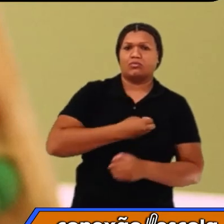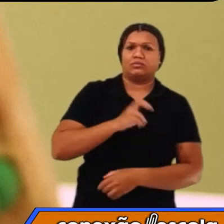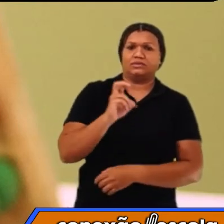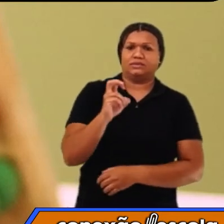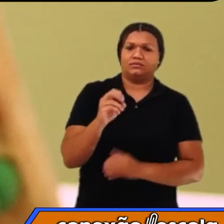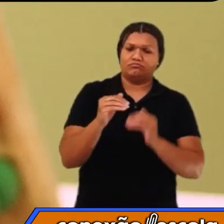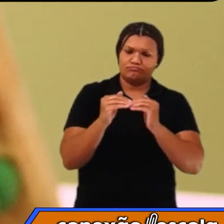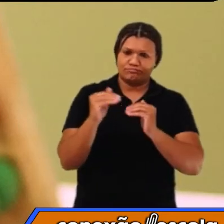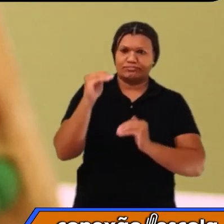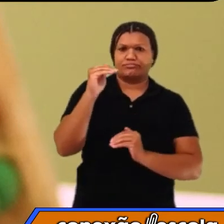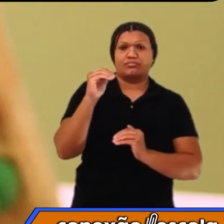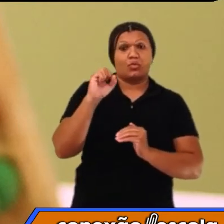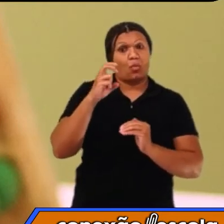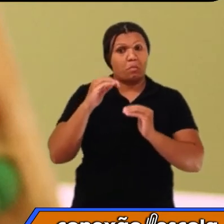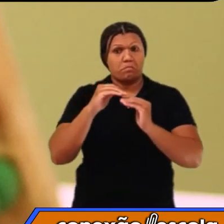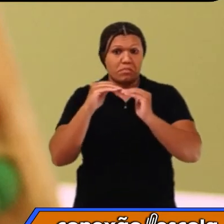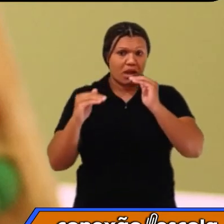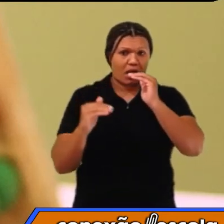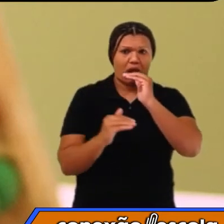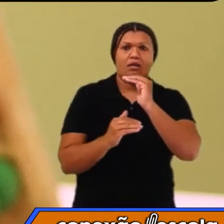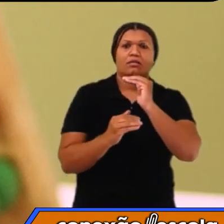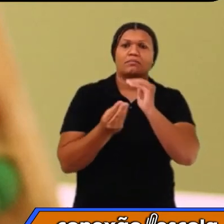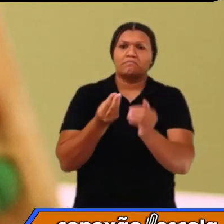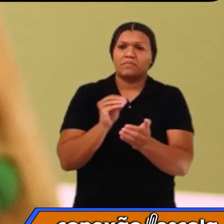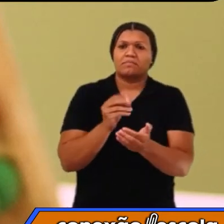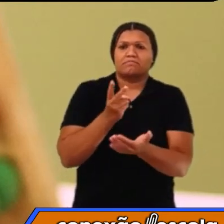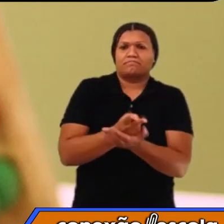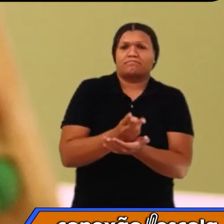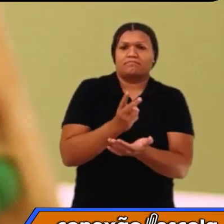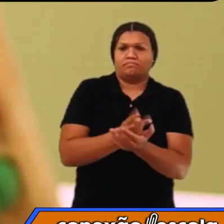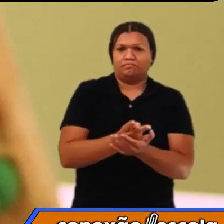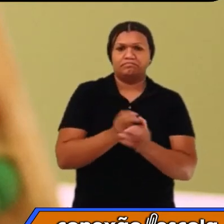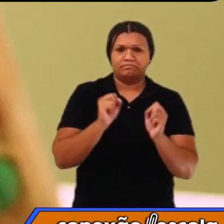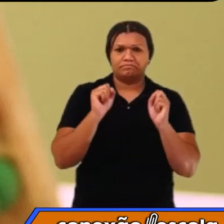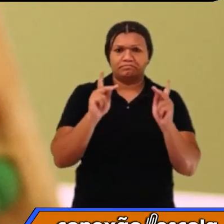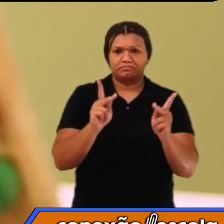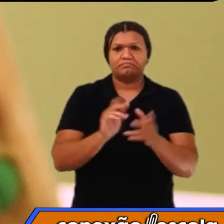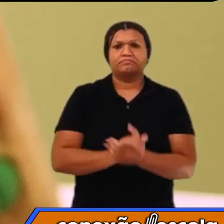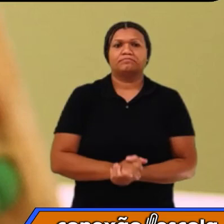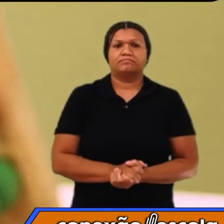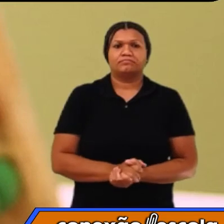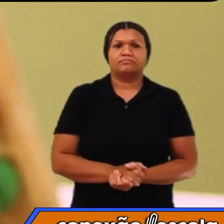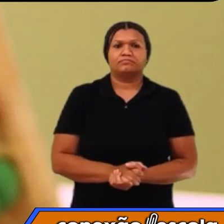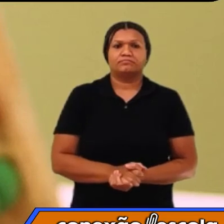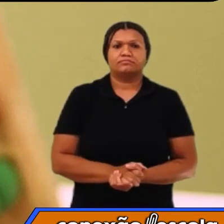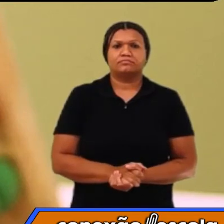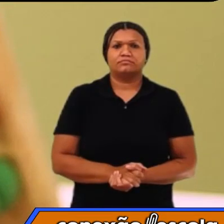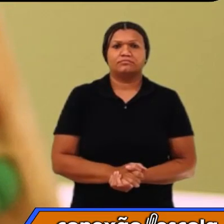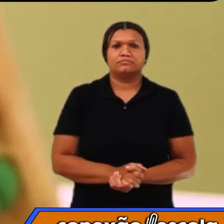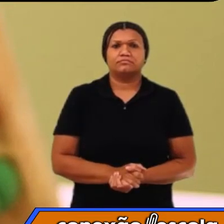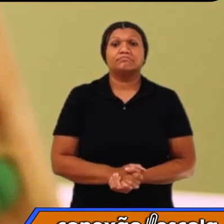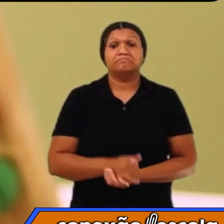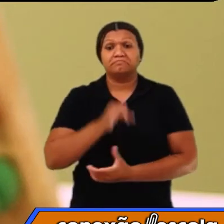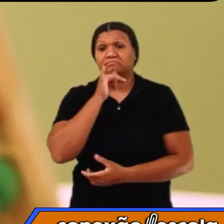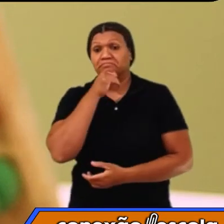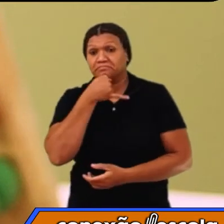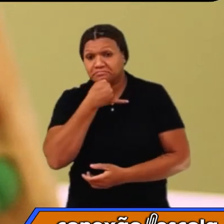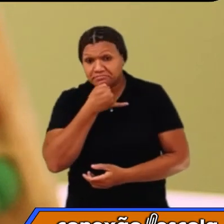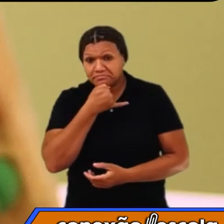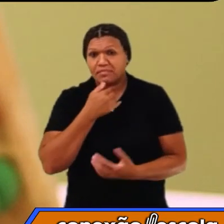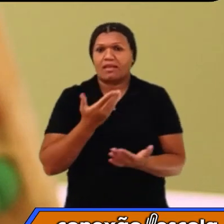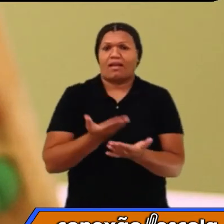unidade e o algarismo menor que 5 a gente mantém tá bom e infelizmente